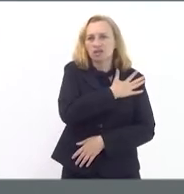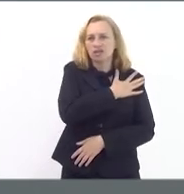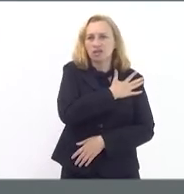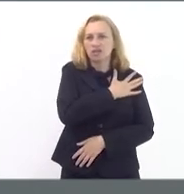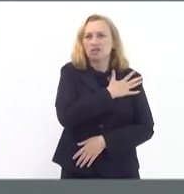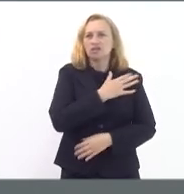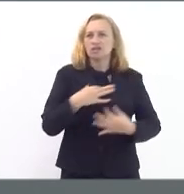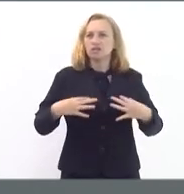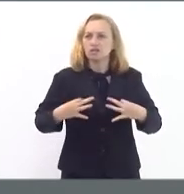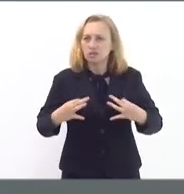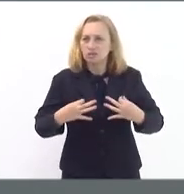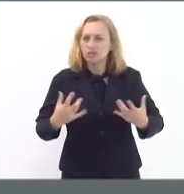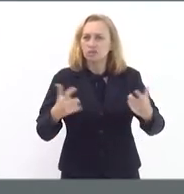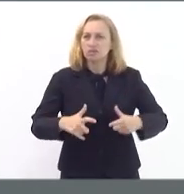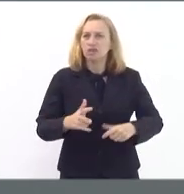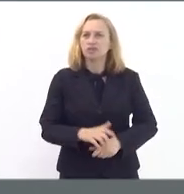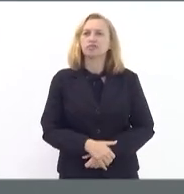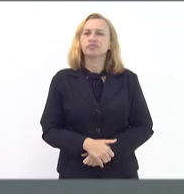gpfer